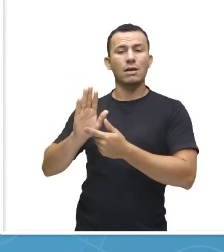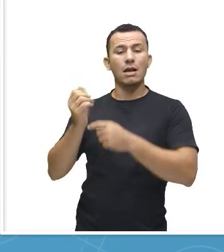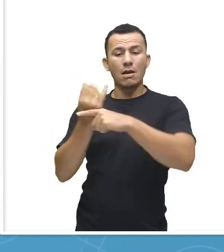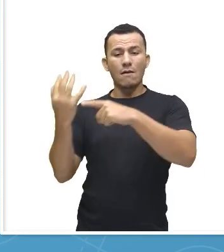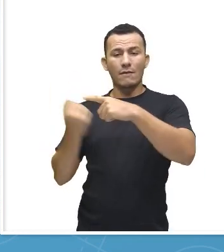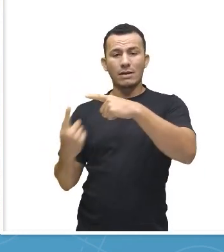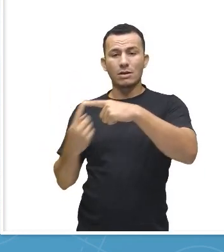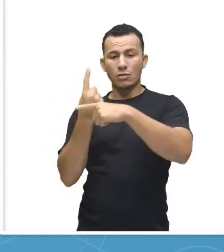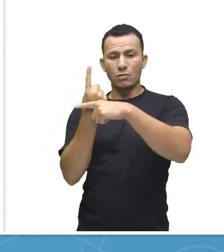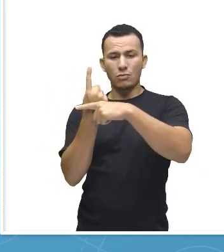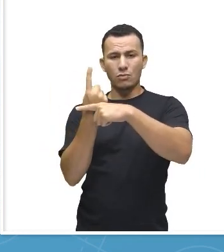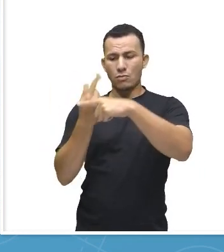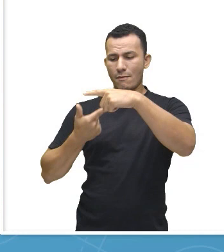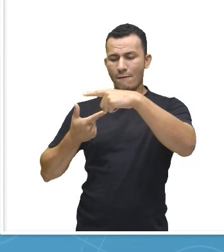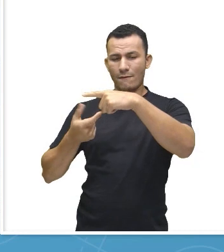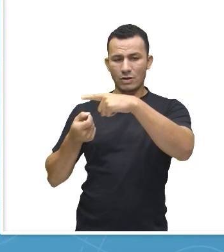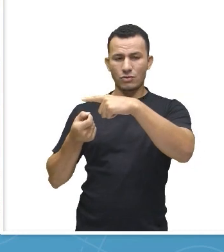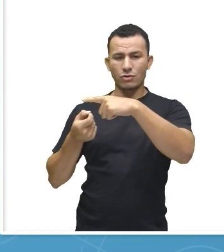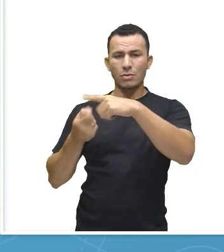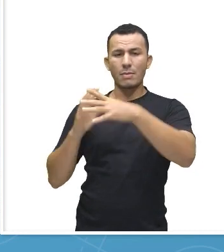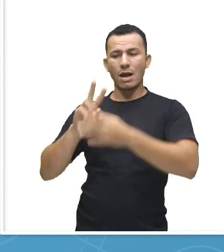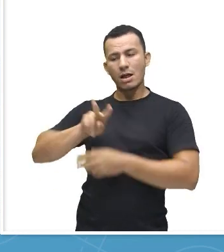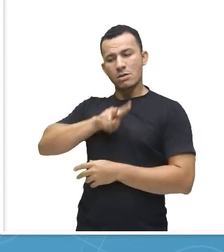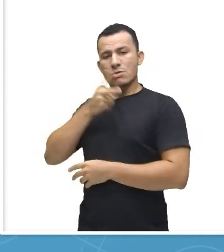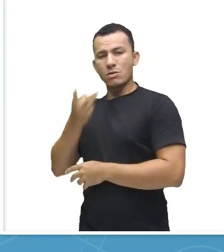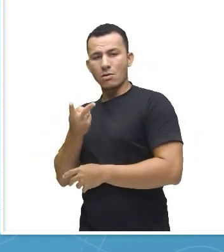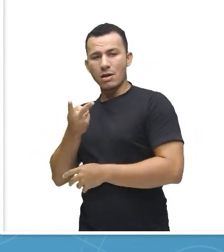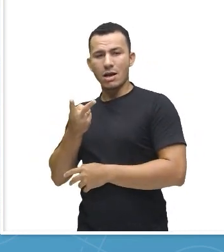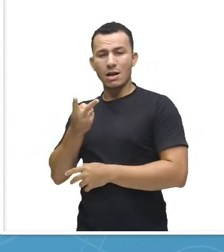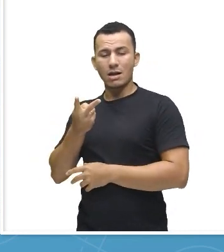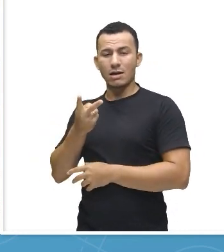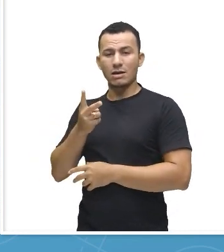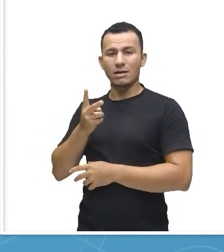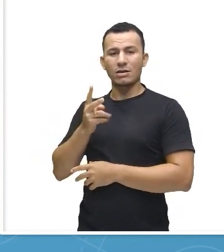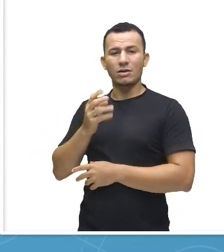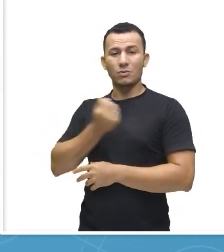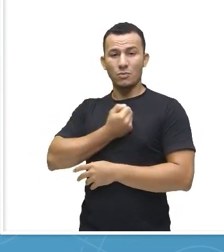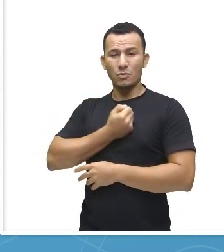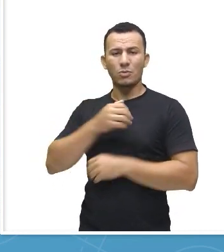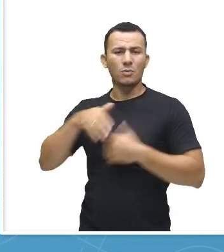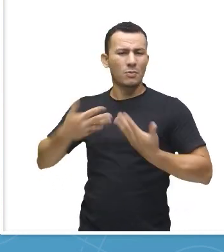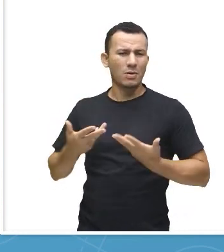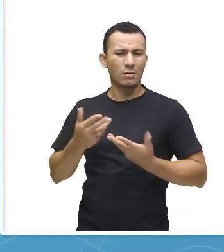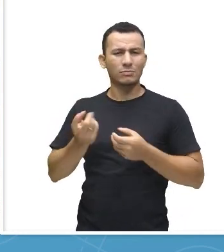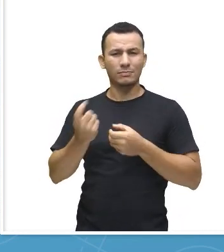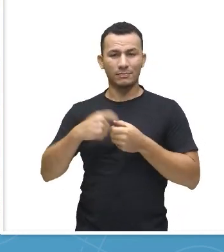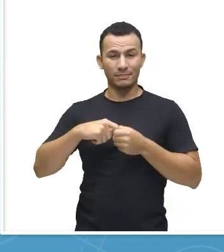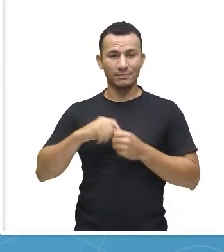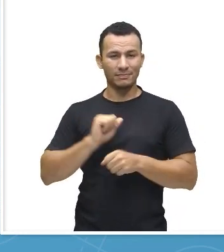1/20 na forma de um número decimal é. Então, daqui a pouquinho voltaremos.